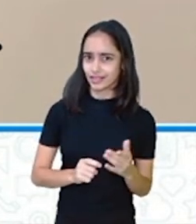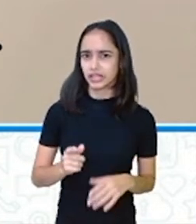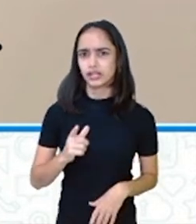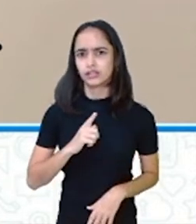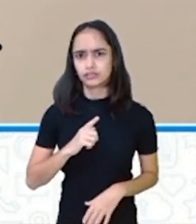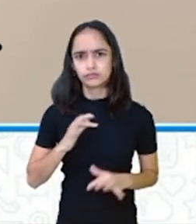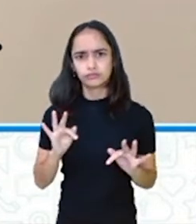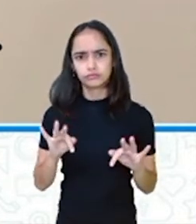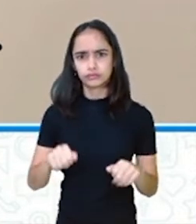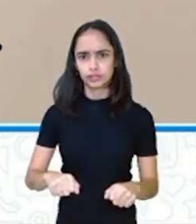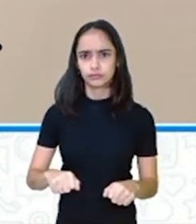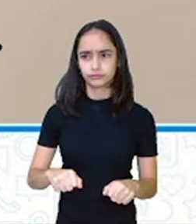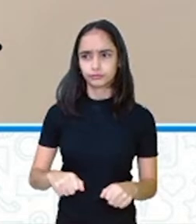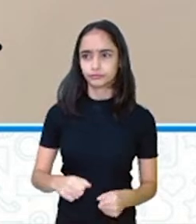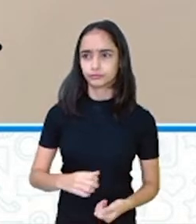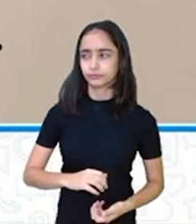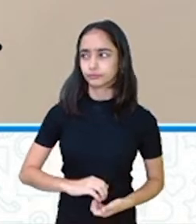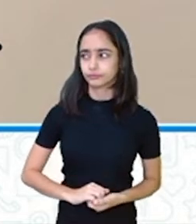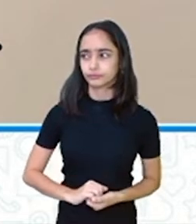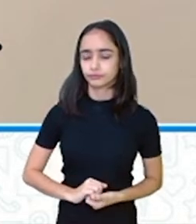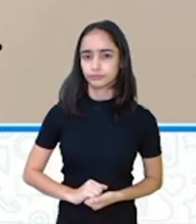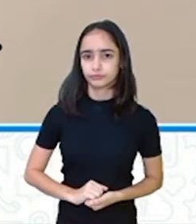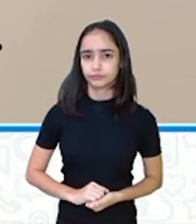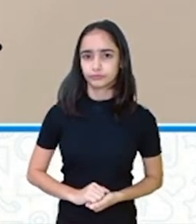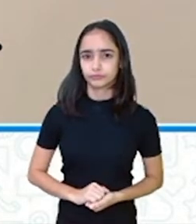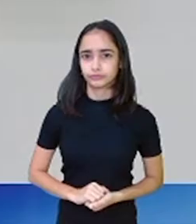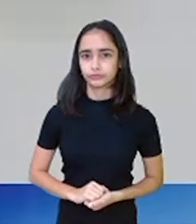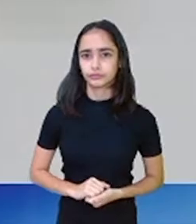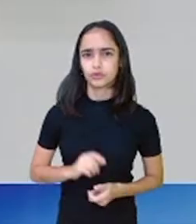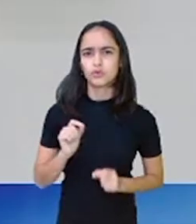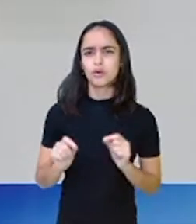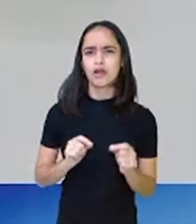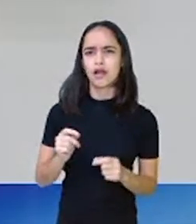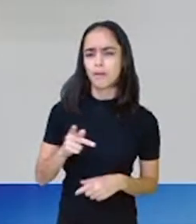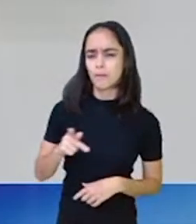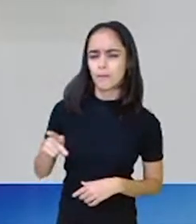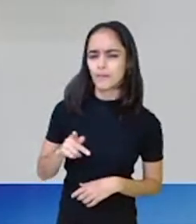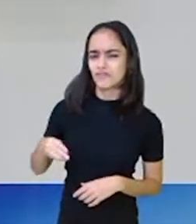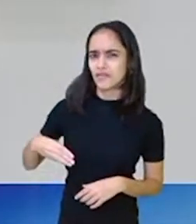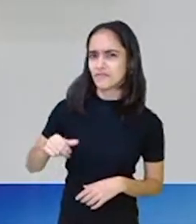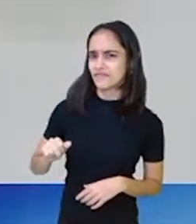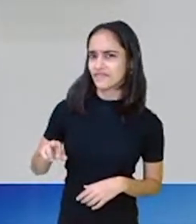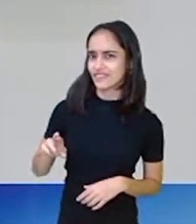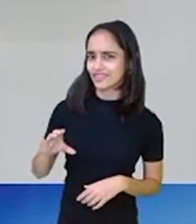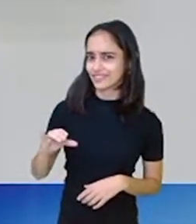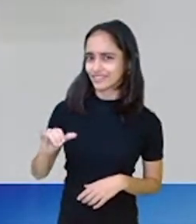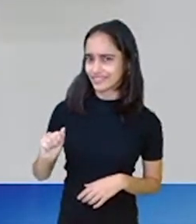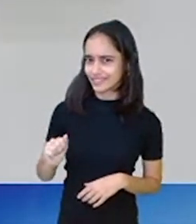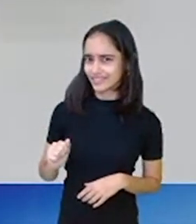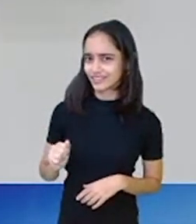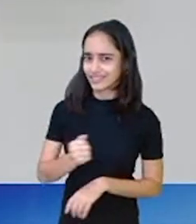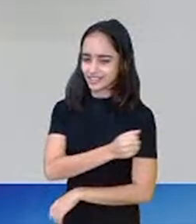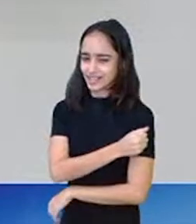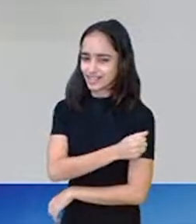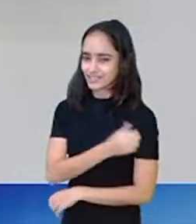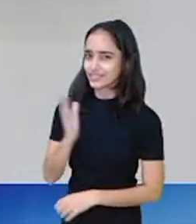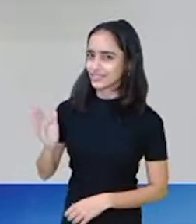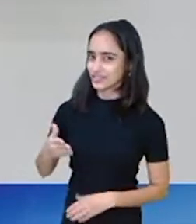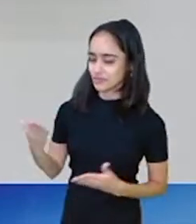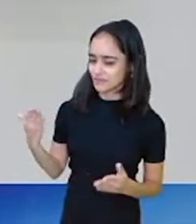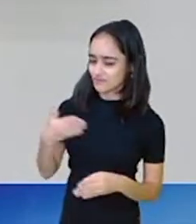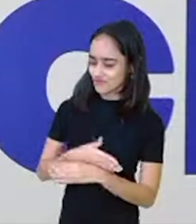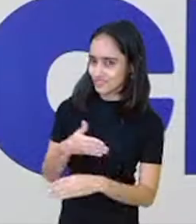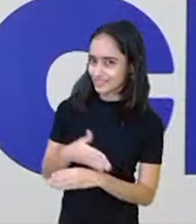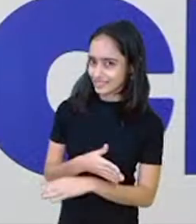um final. E aí, professora Márcia, nossos estudantes já estão aí ligadinhos com a gente na nossa